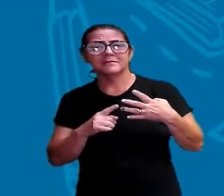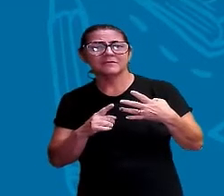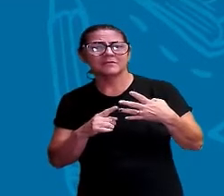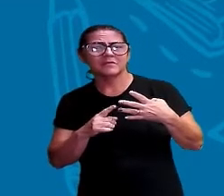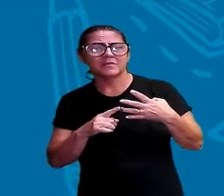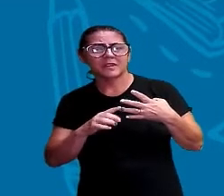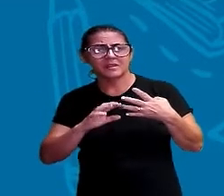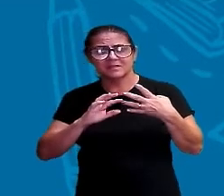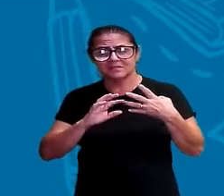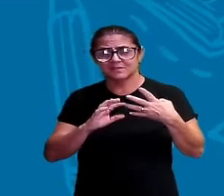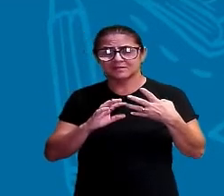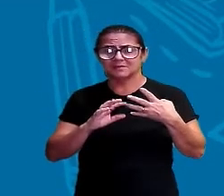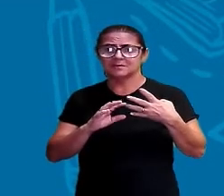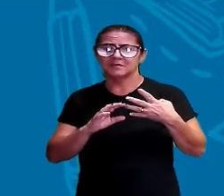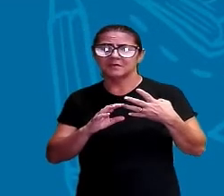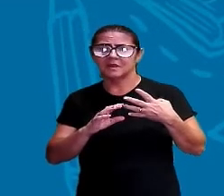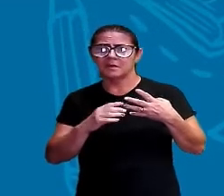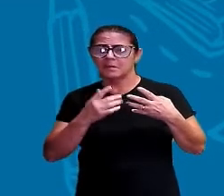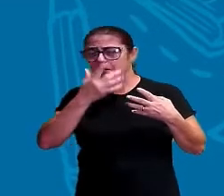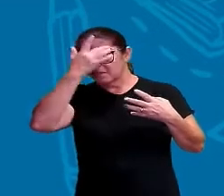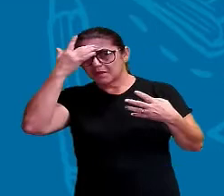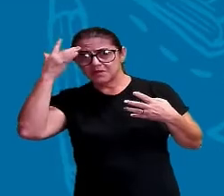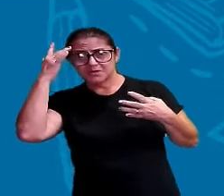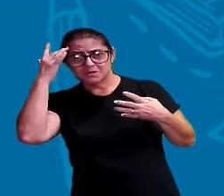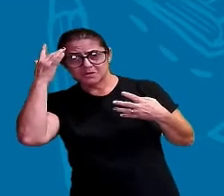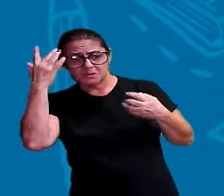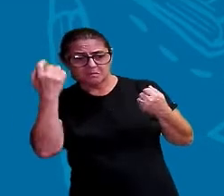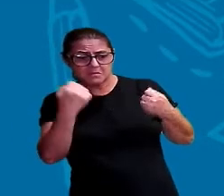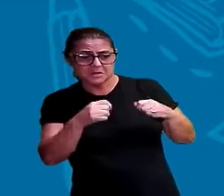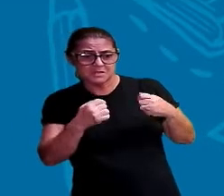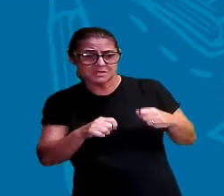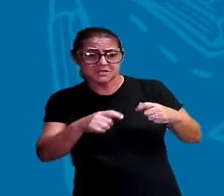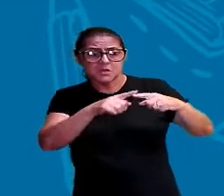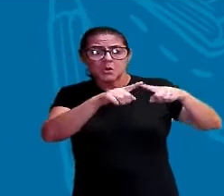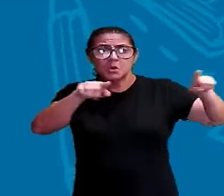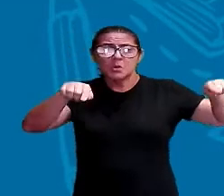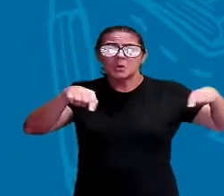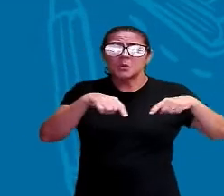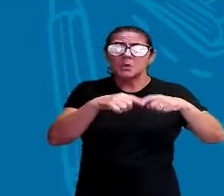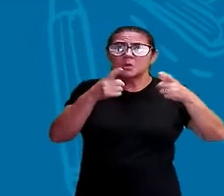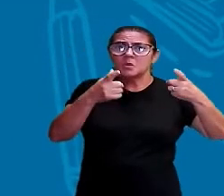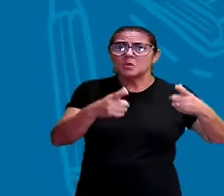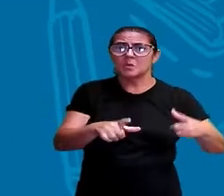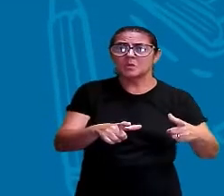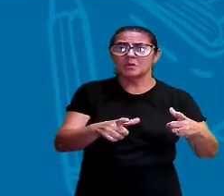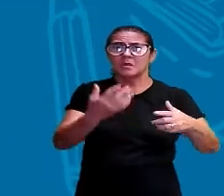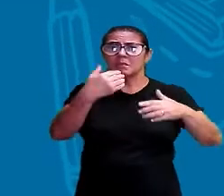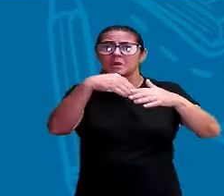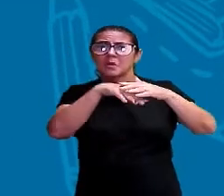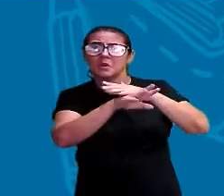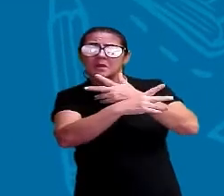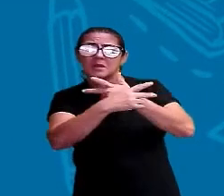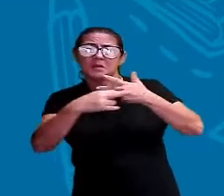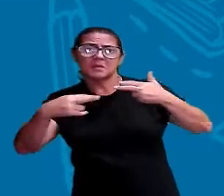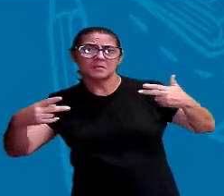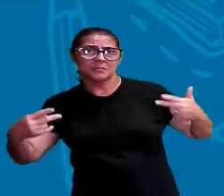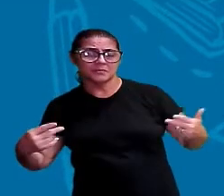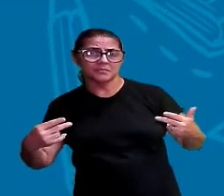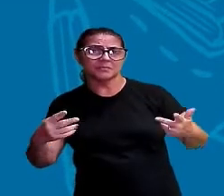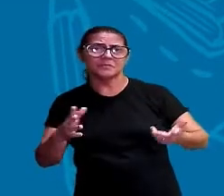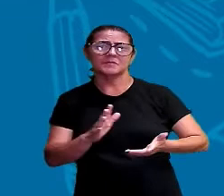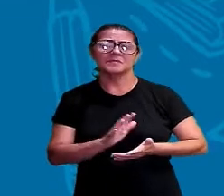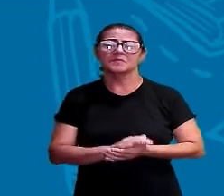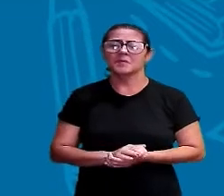Seria a letra C, alguém precisa de mais espaço físico para guardar as coisas, palavra space,